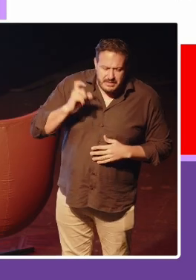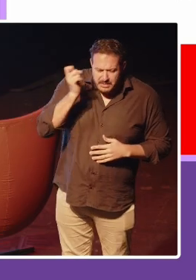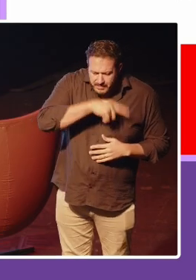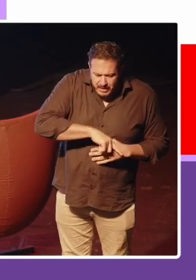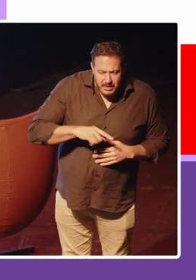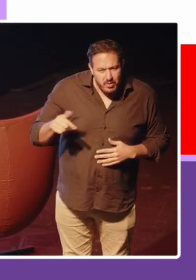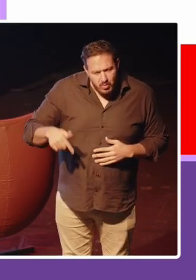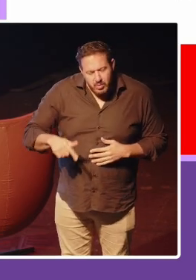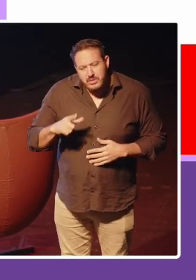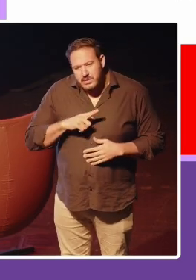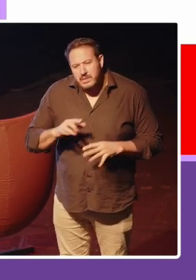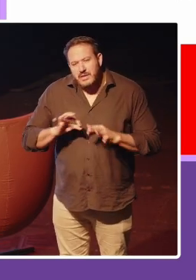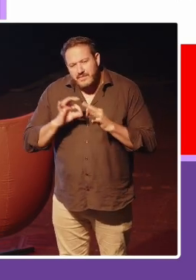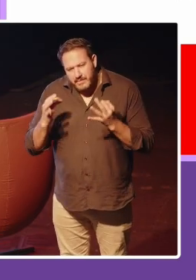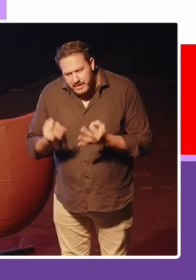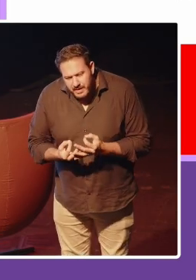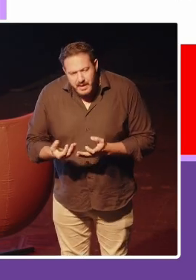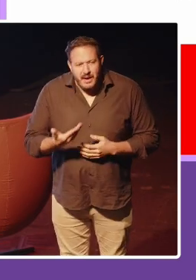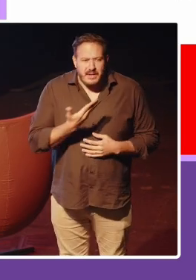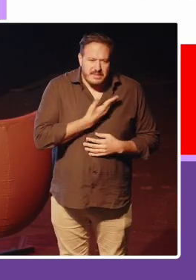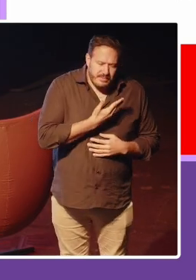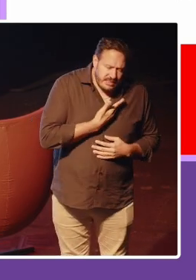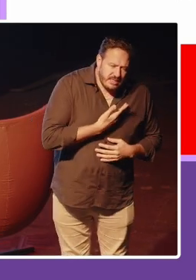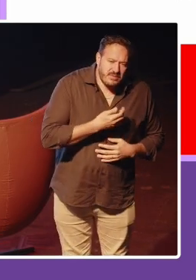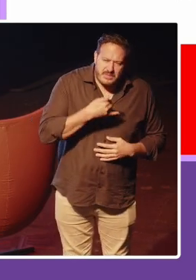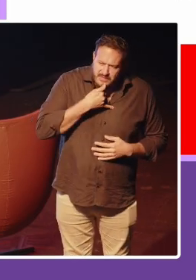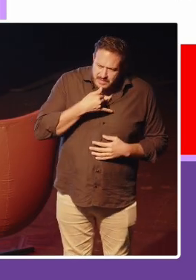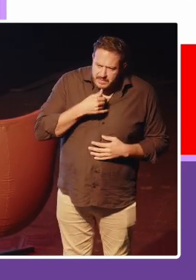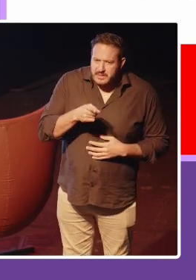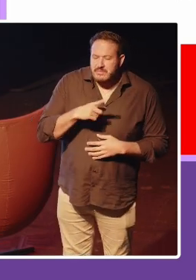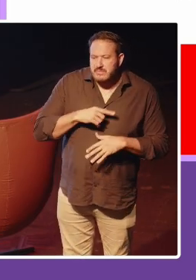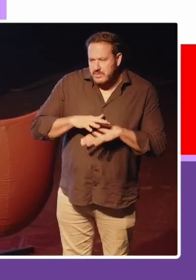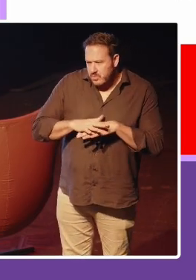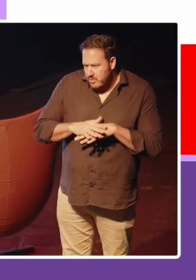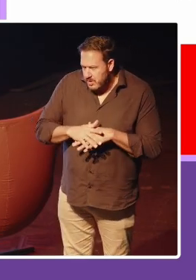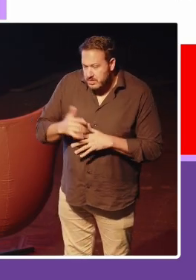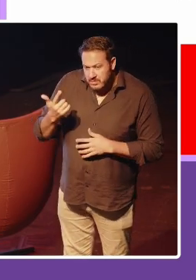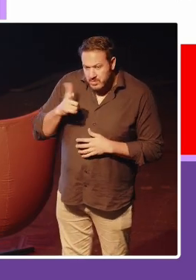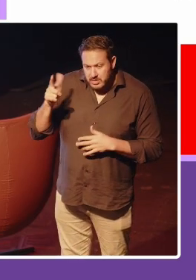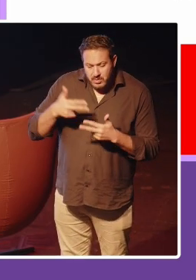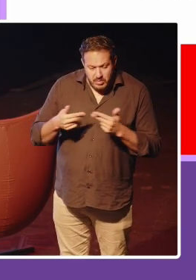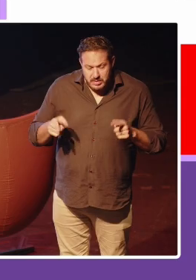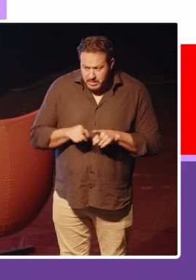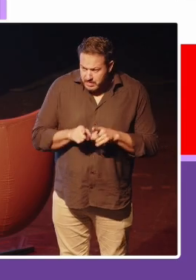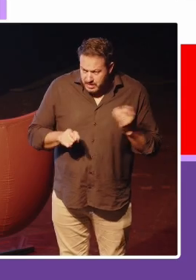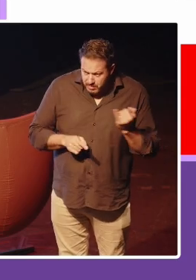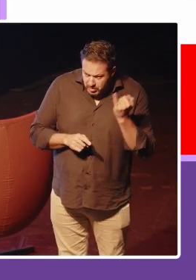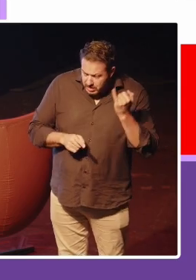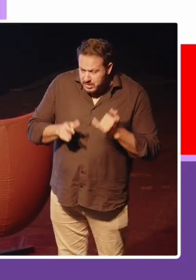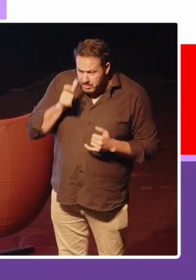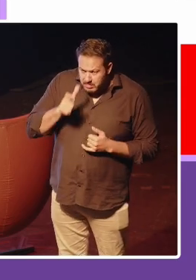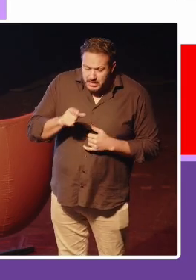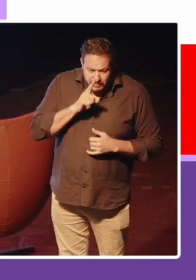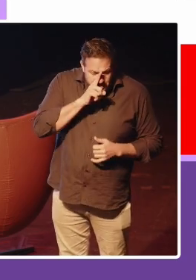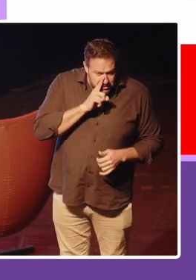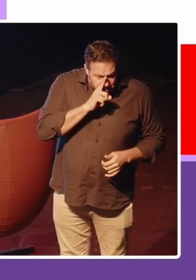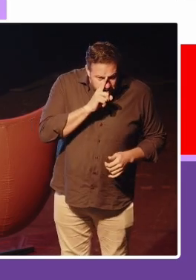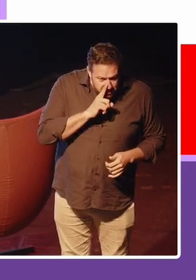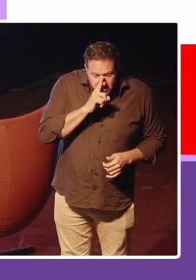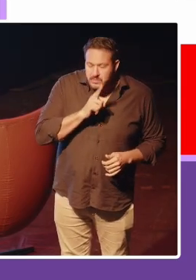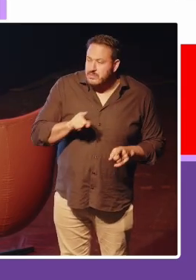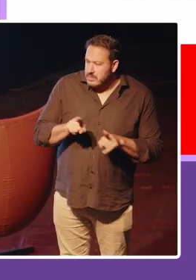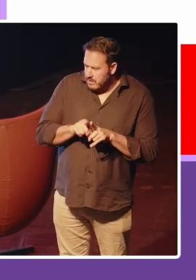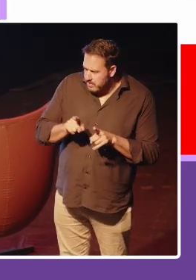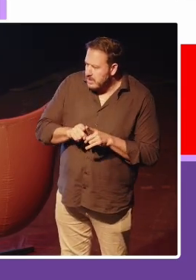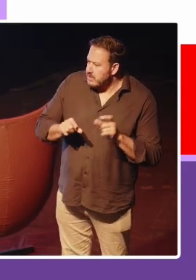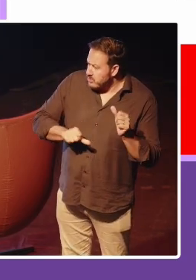dia nós temos familiares, amigos, infelizmente, com a doença. Outra coisa que é muito interessante, em termos de fator de risco, também